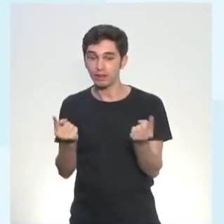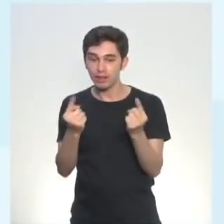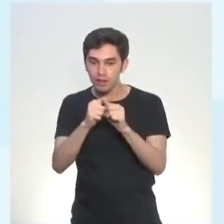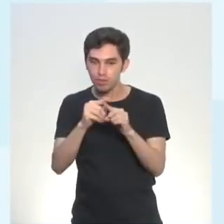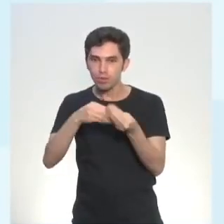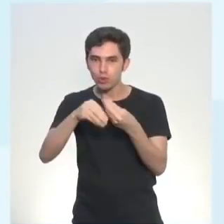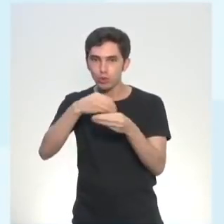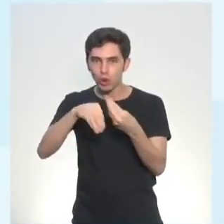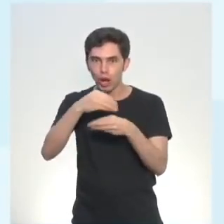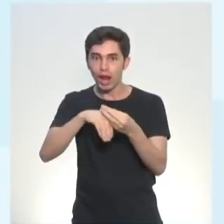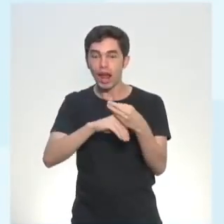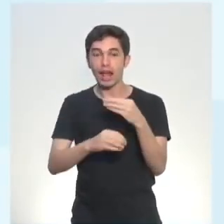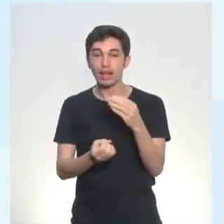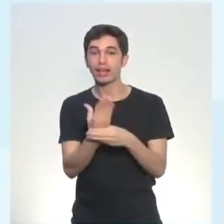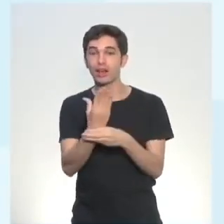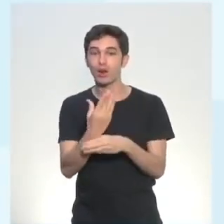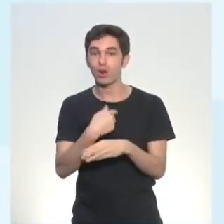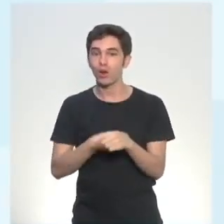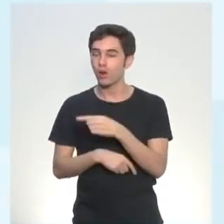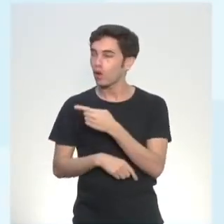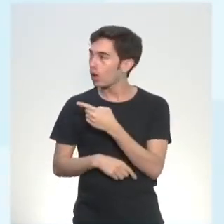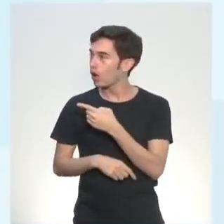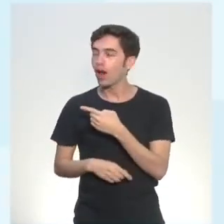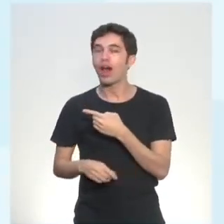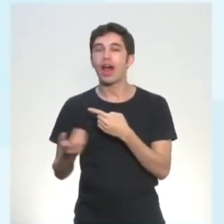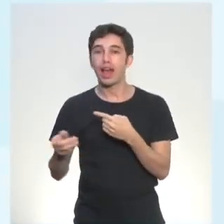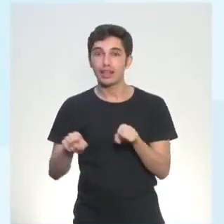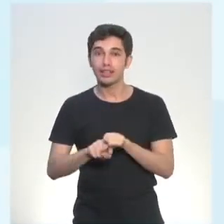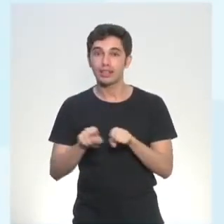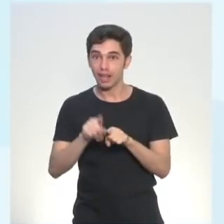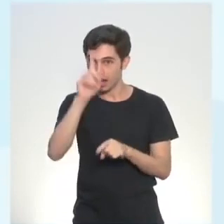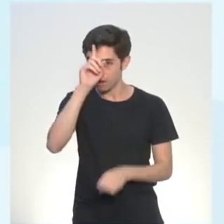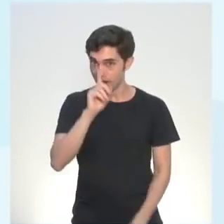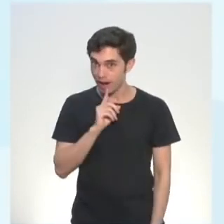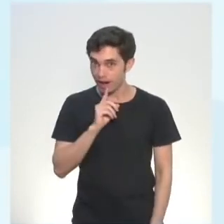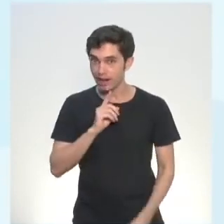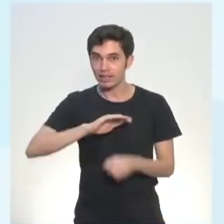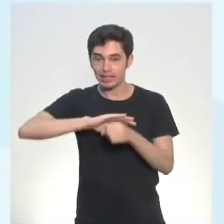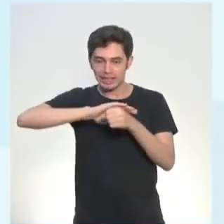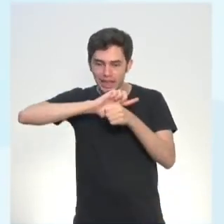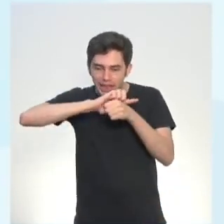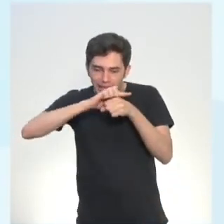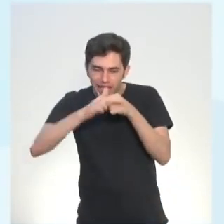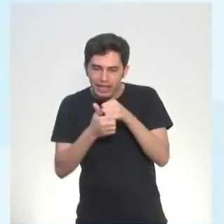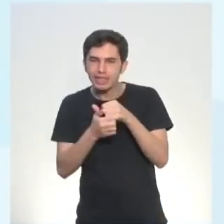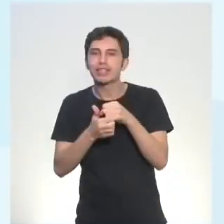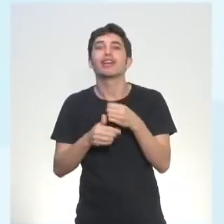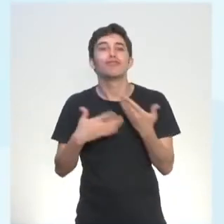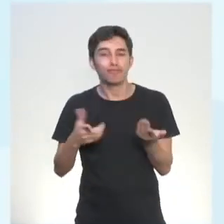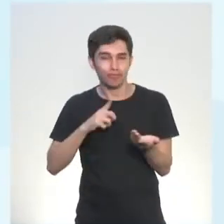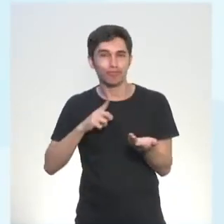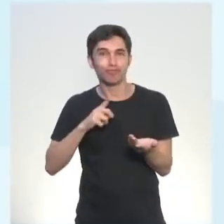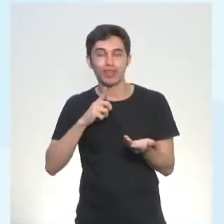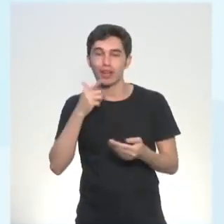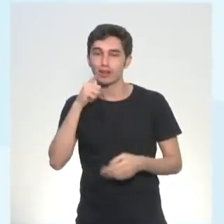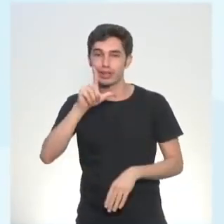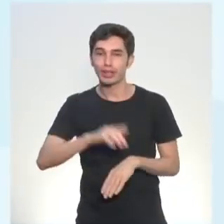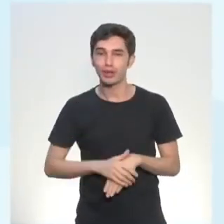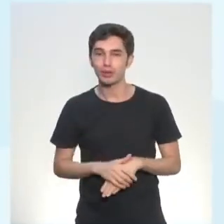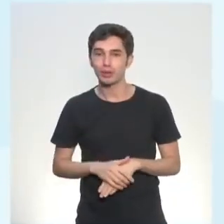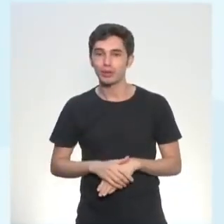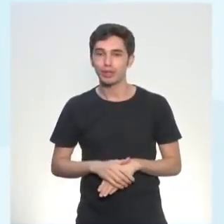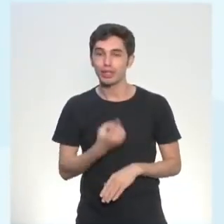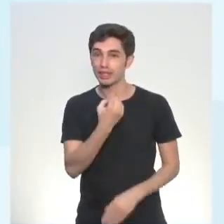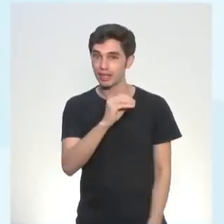né, originaram ervilhas lisas e amarelas. 100% de ervilhas lisas e amarelas. Então, o